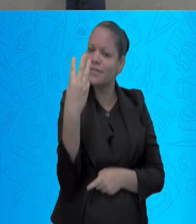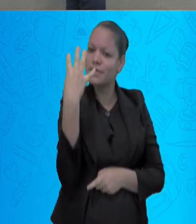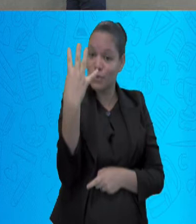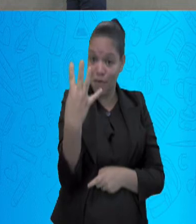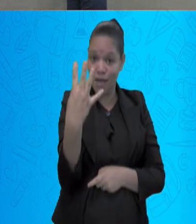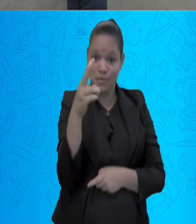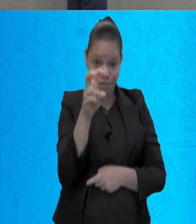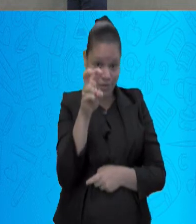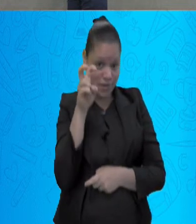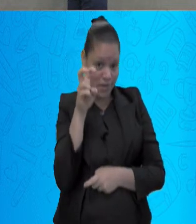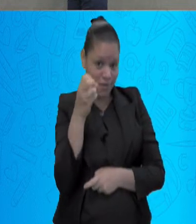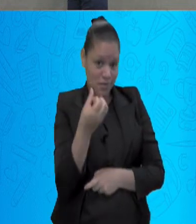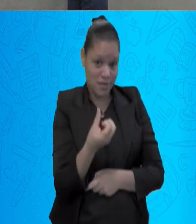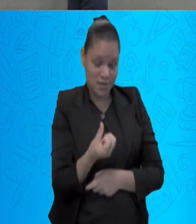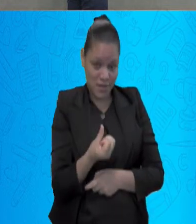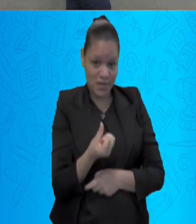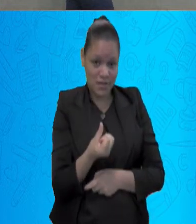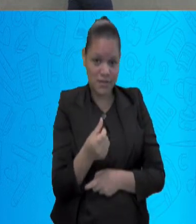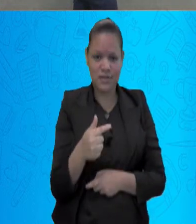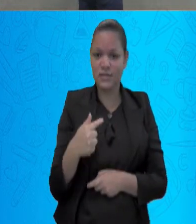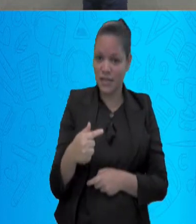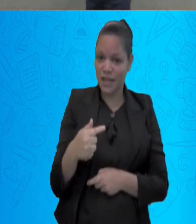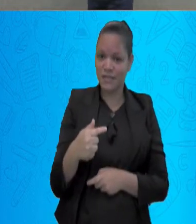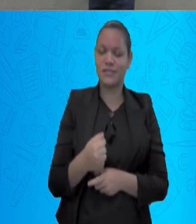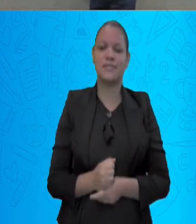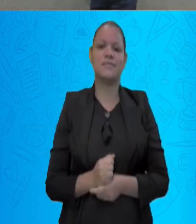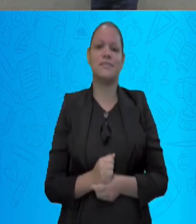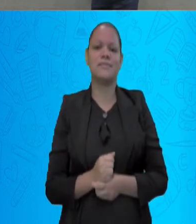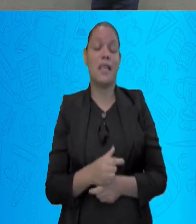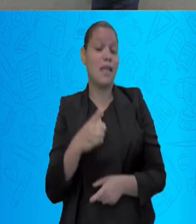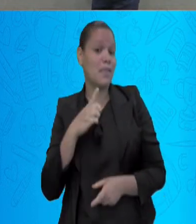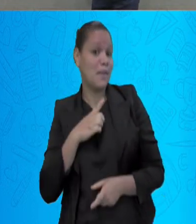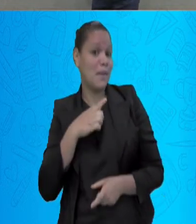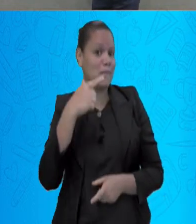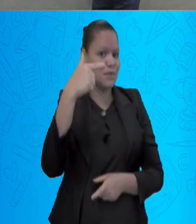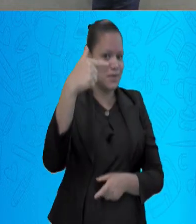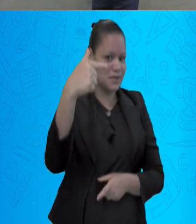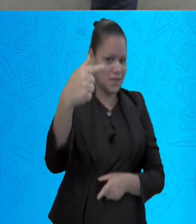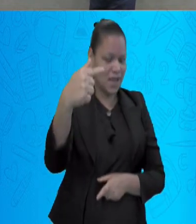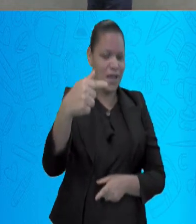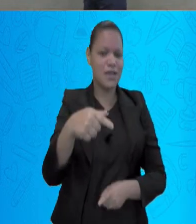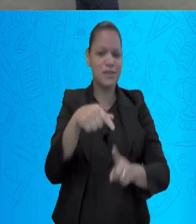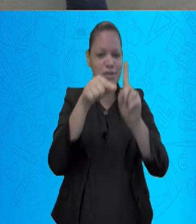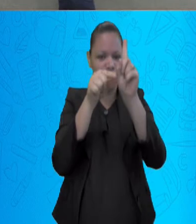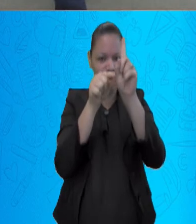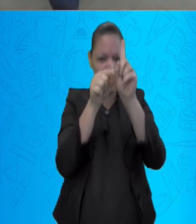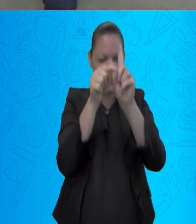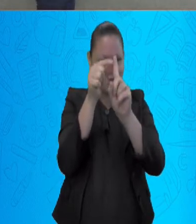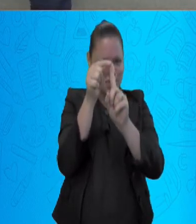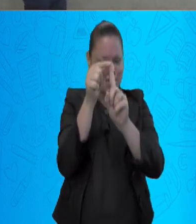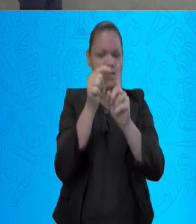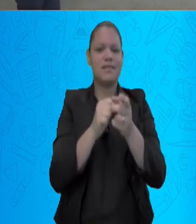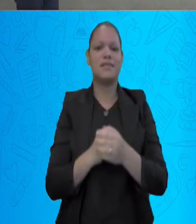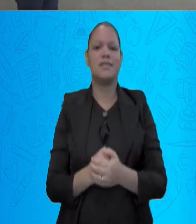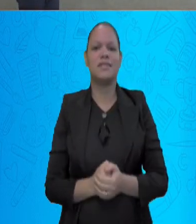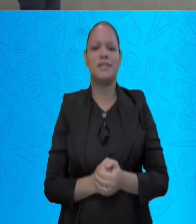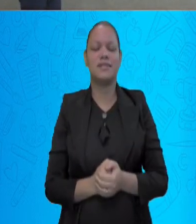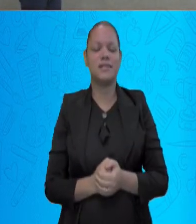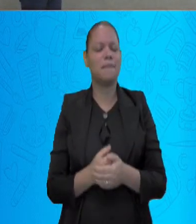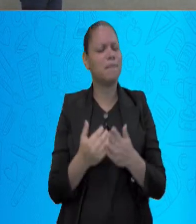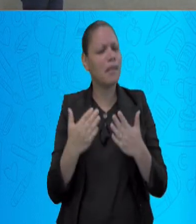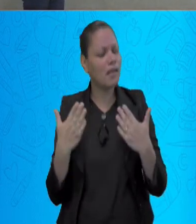4, 5, 6, 7. Temos aqui também 7 unidades.